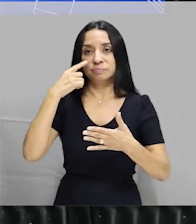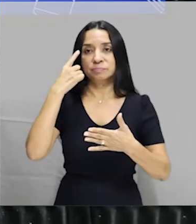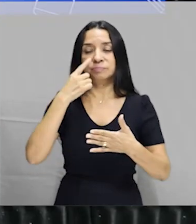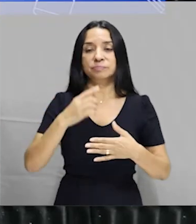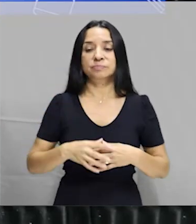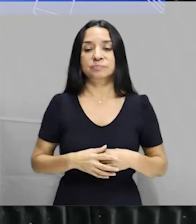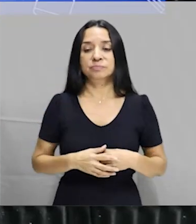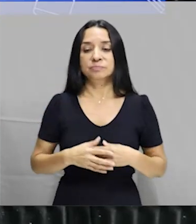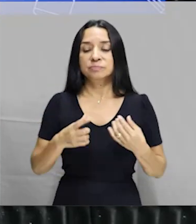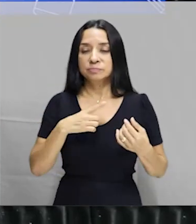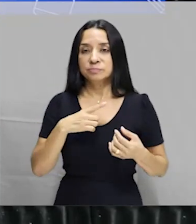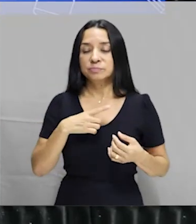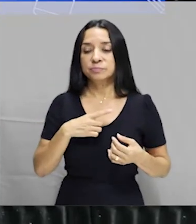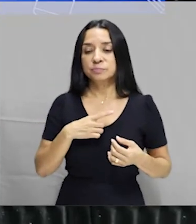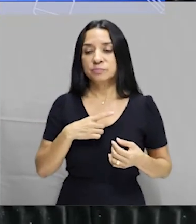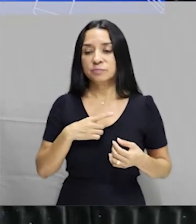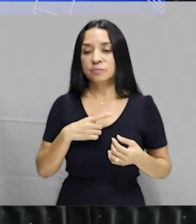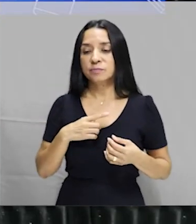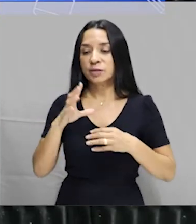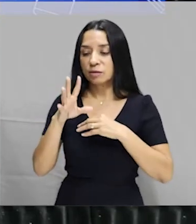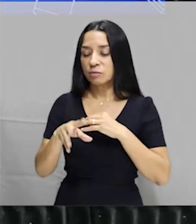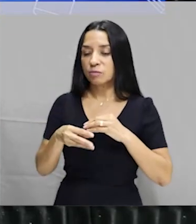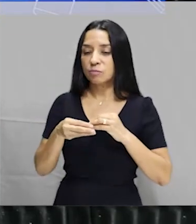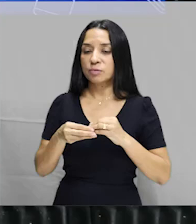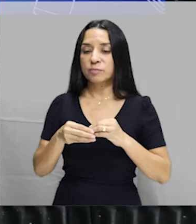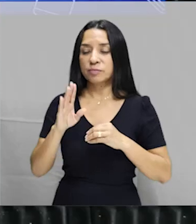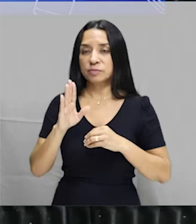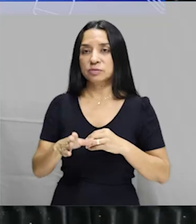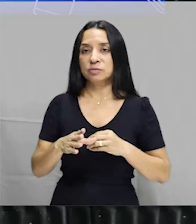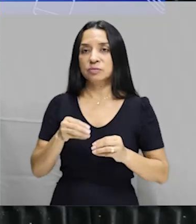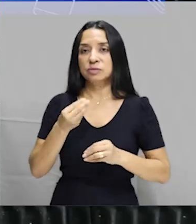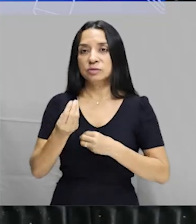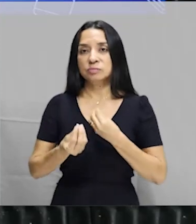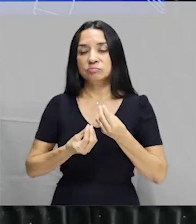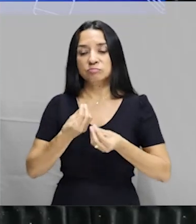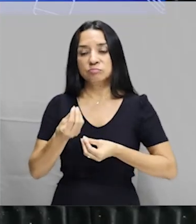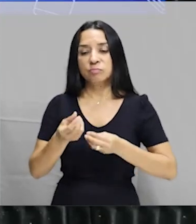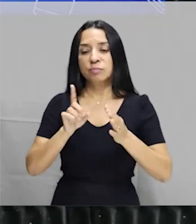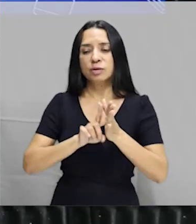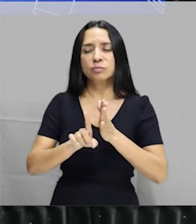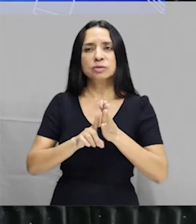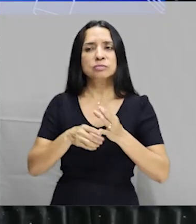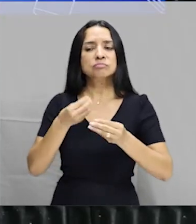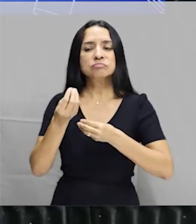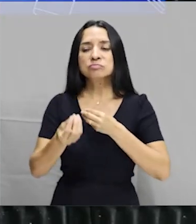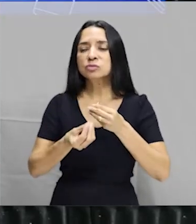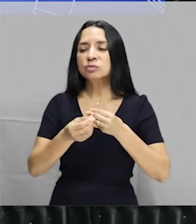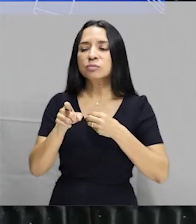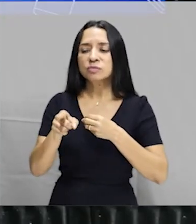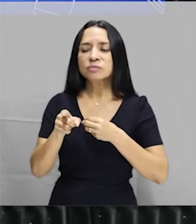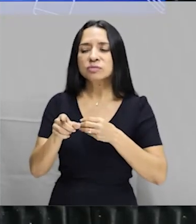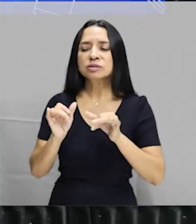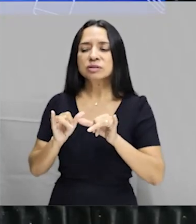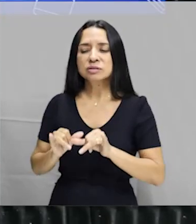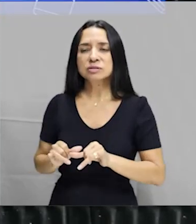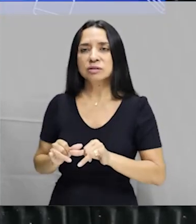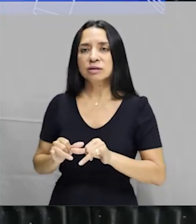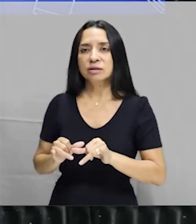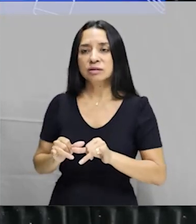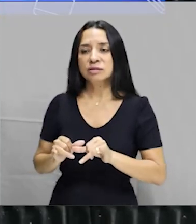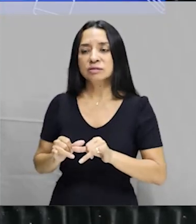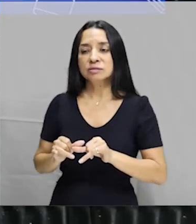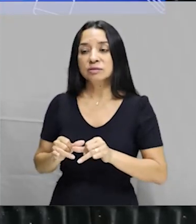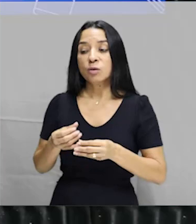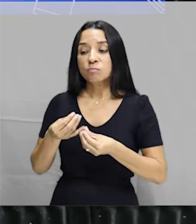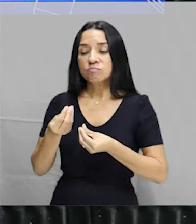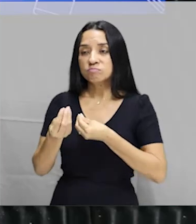ustedes? Aqui eu tenho a complementação já perguntando como você está de maneira formal.